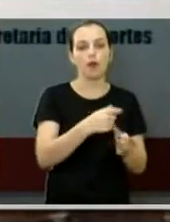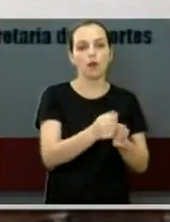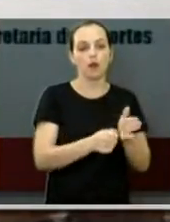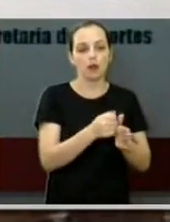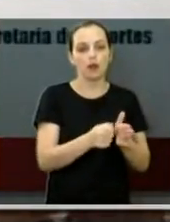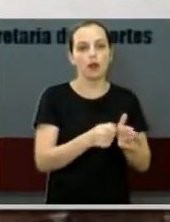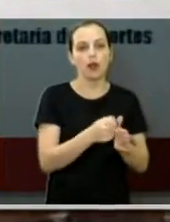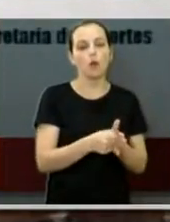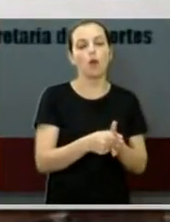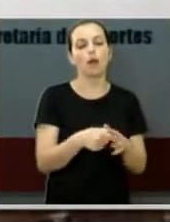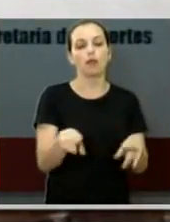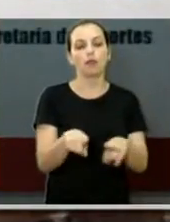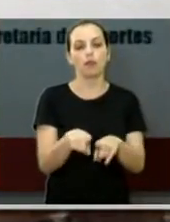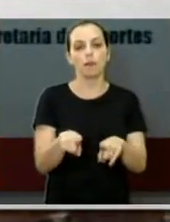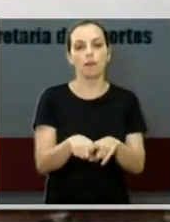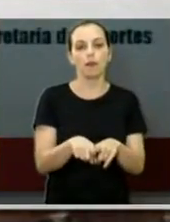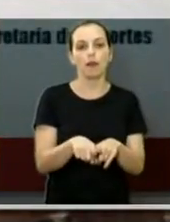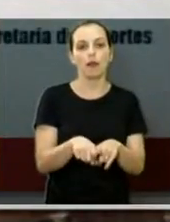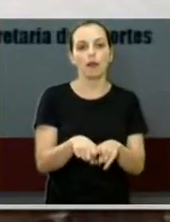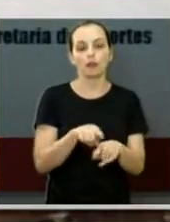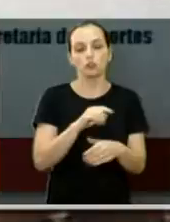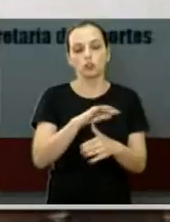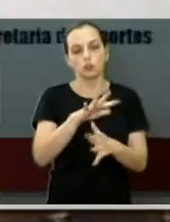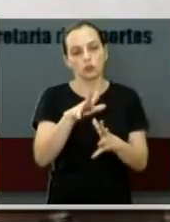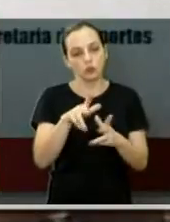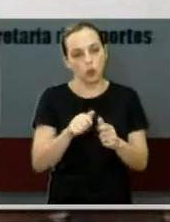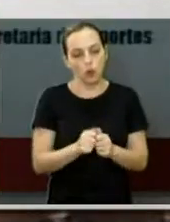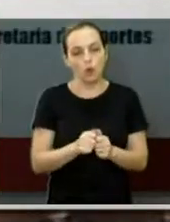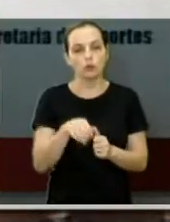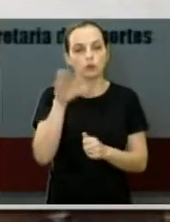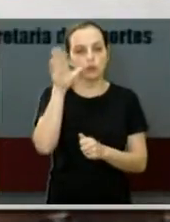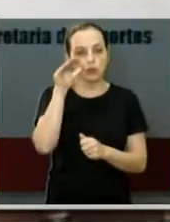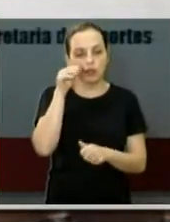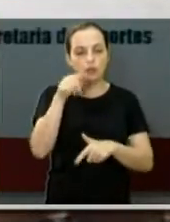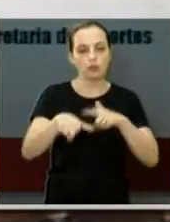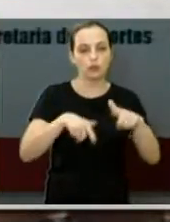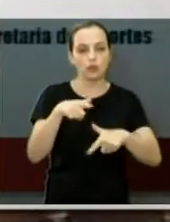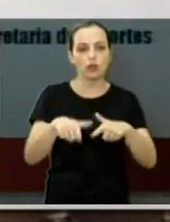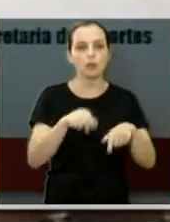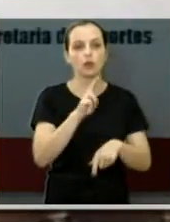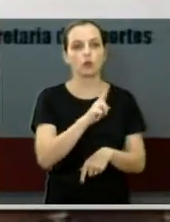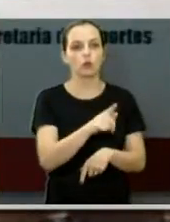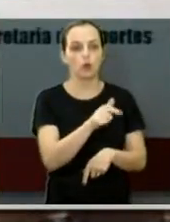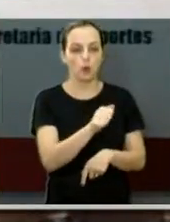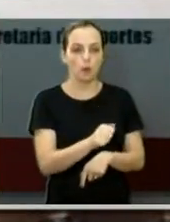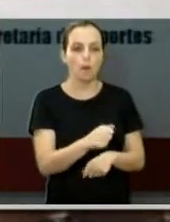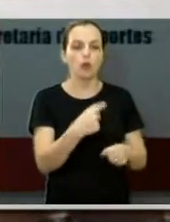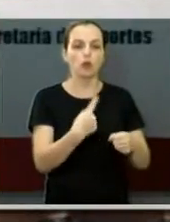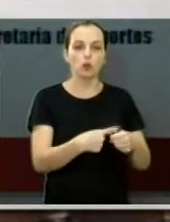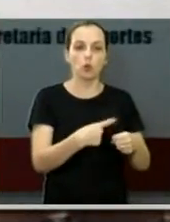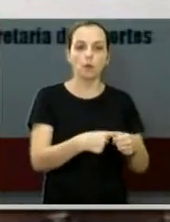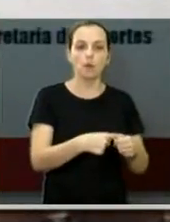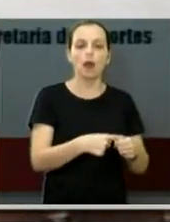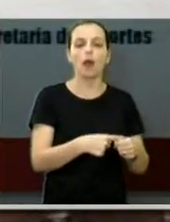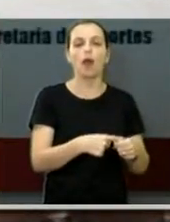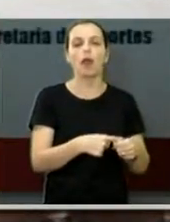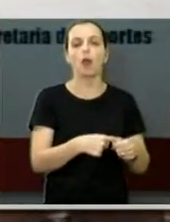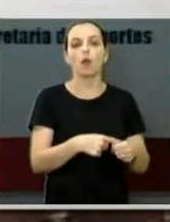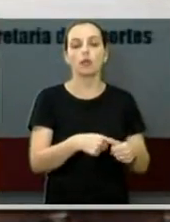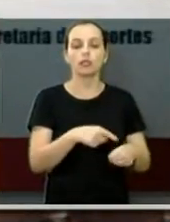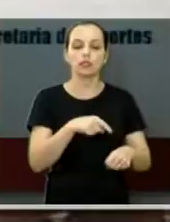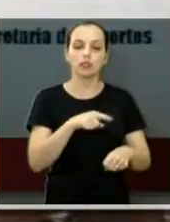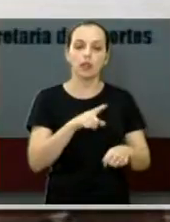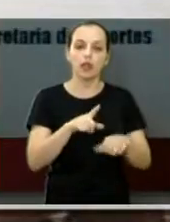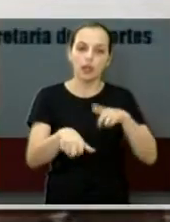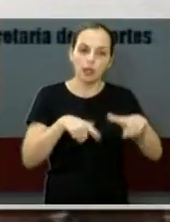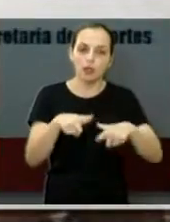E vimos aí que todos os funcionários que trabalham na UPA do Selmy Day são funcionários que fazem hora extra, né? A